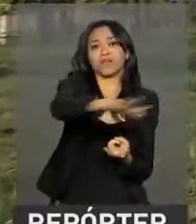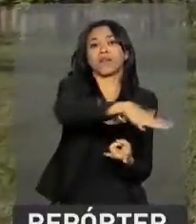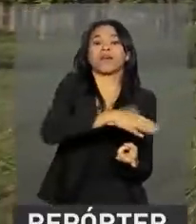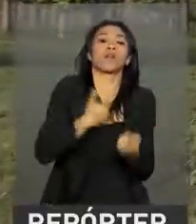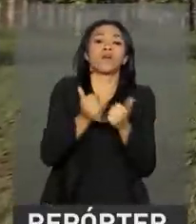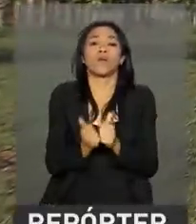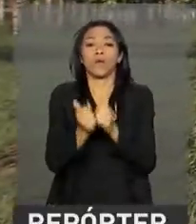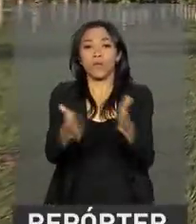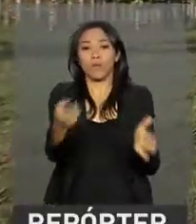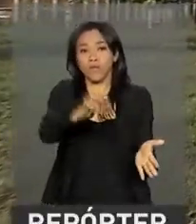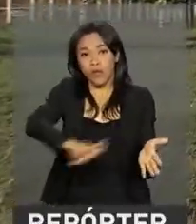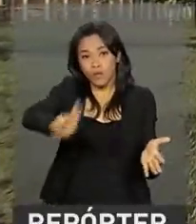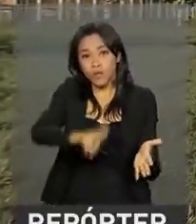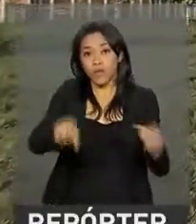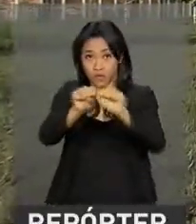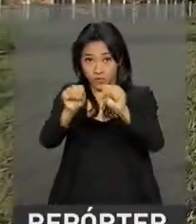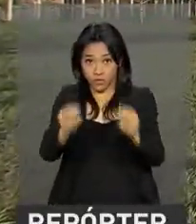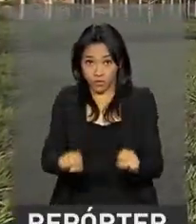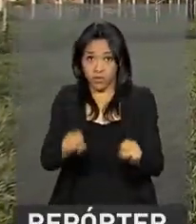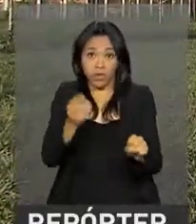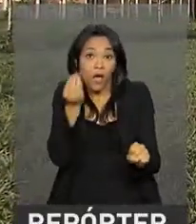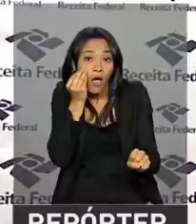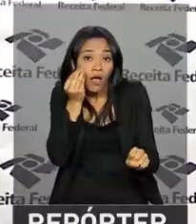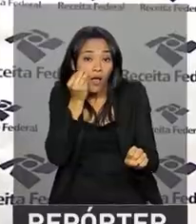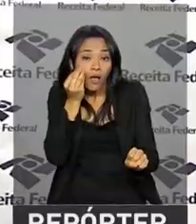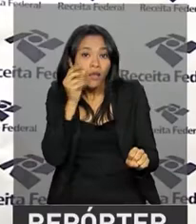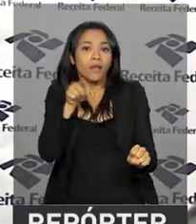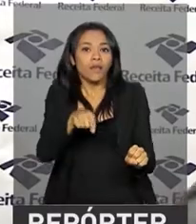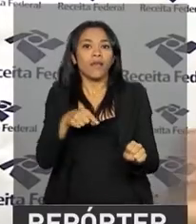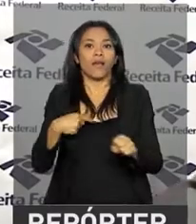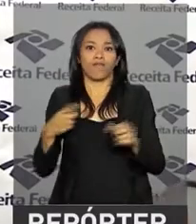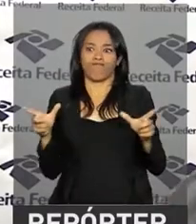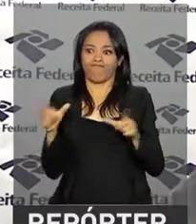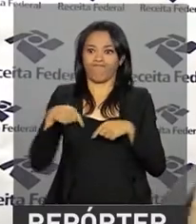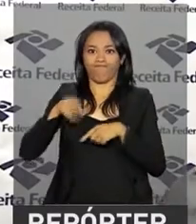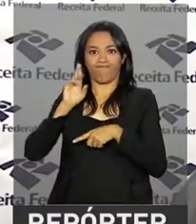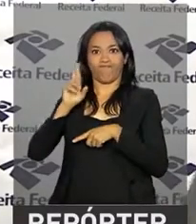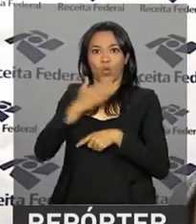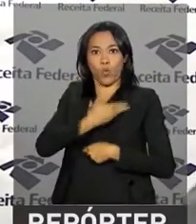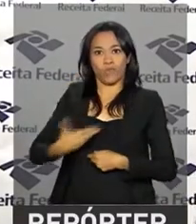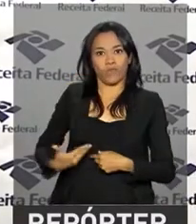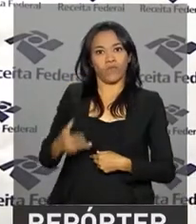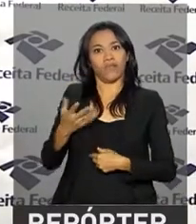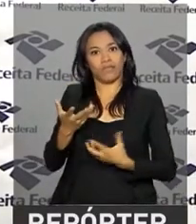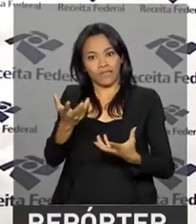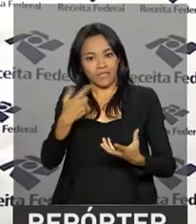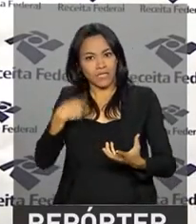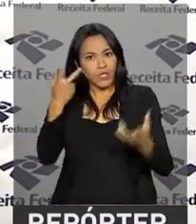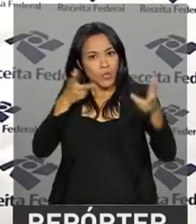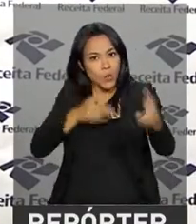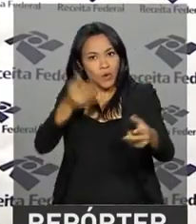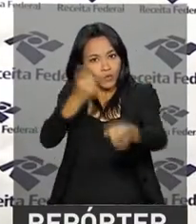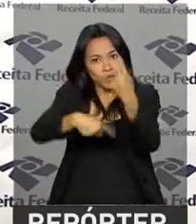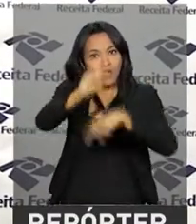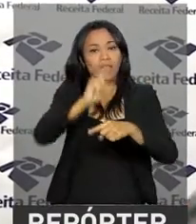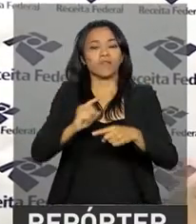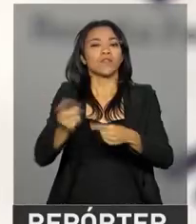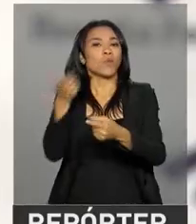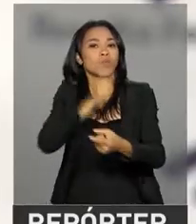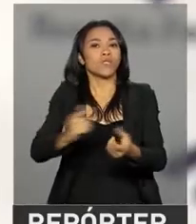o e social experimentalmente ea expectativa da receita é ter o mesmo sucesso alcançado com os empregadores